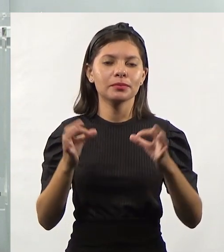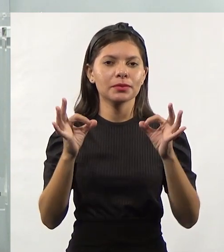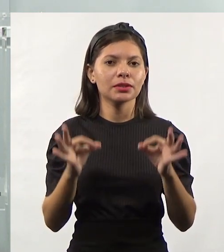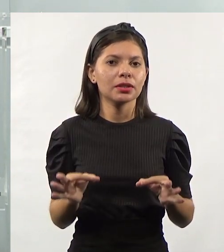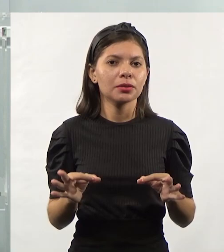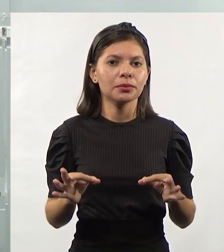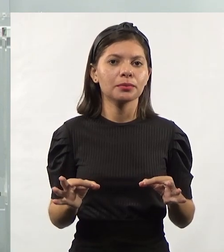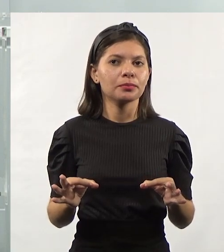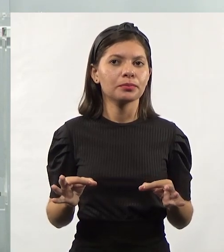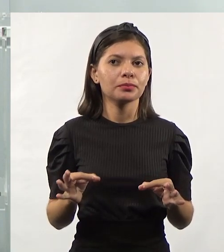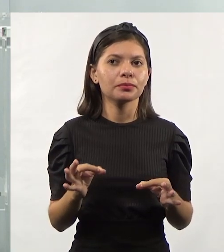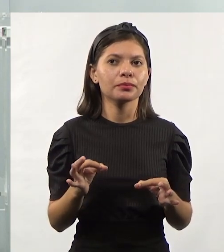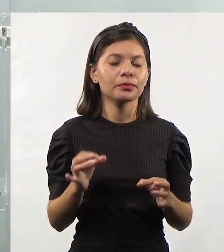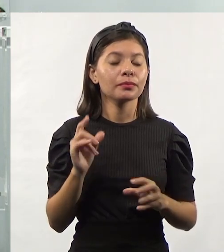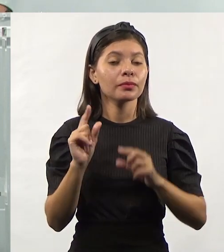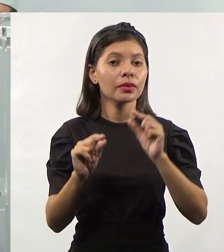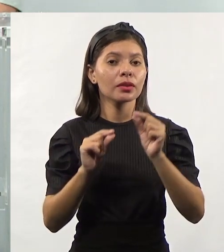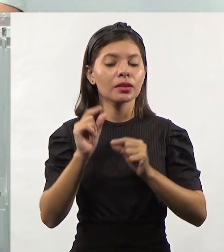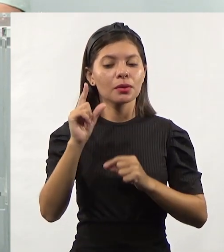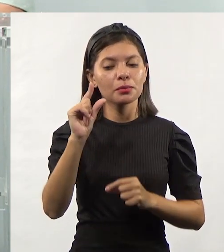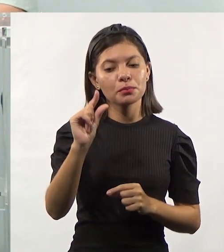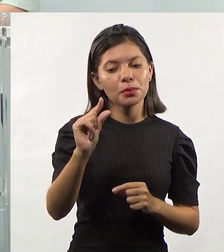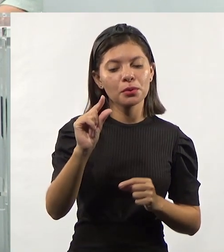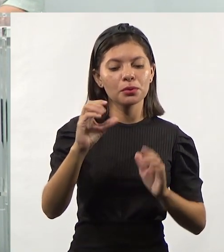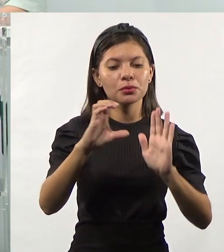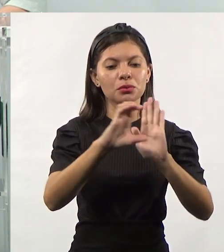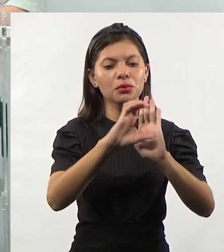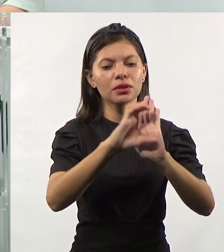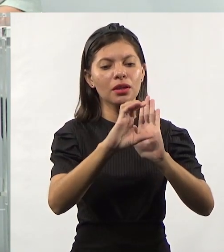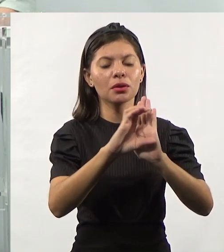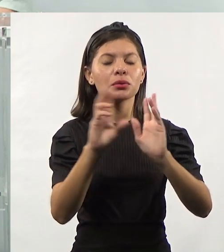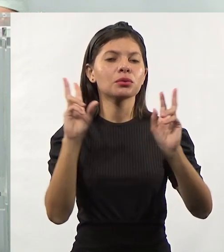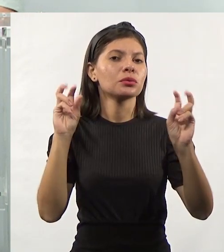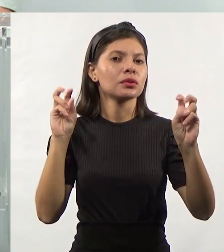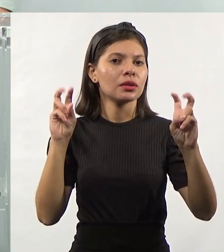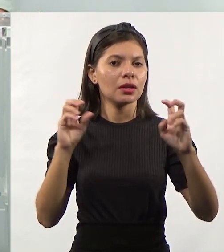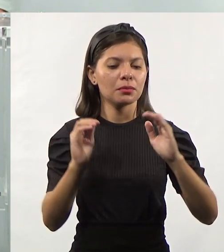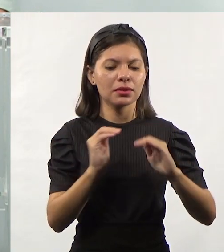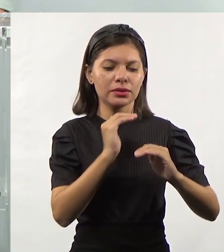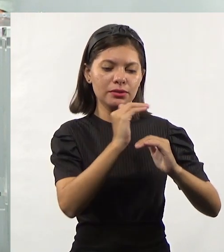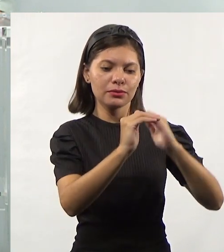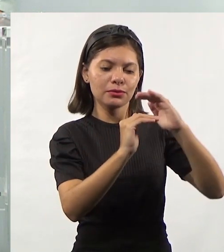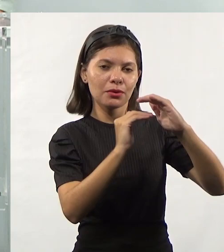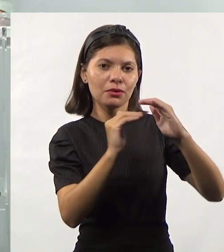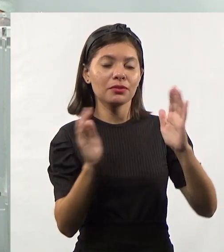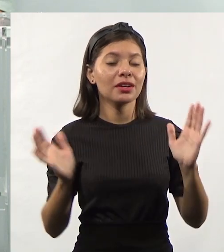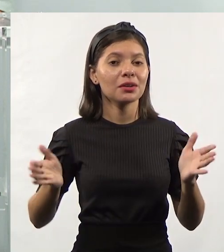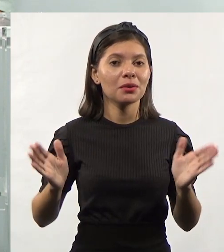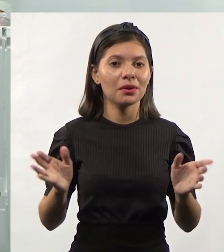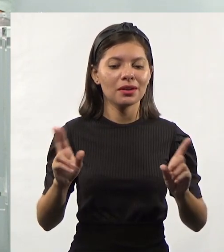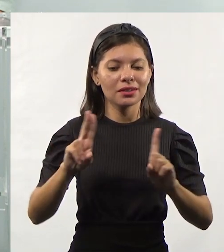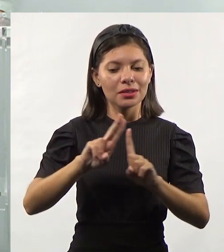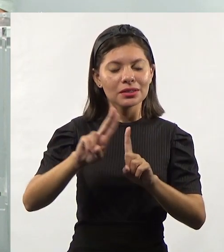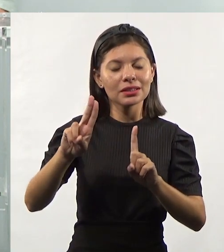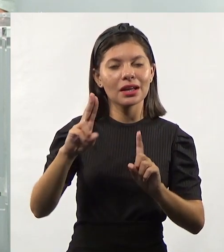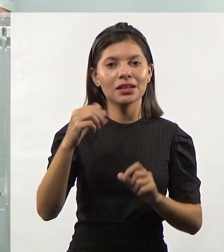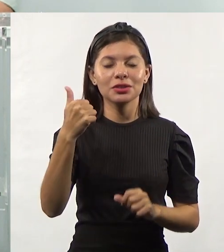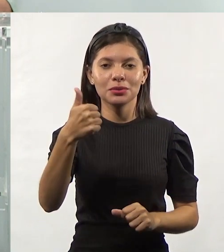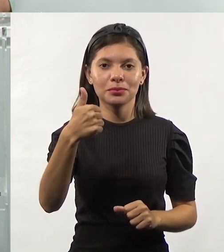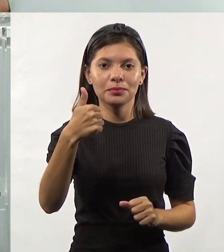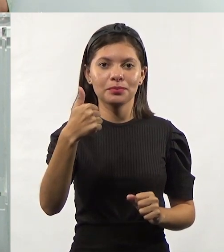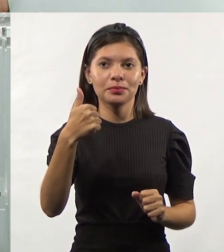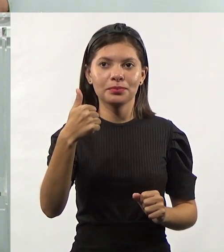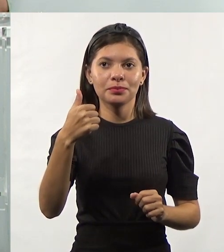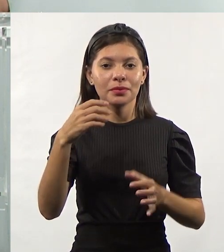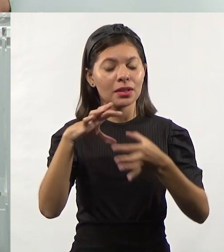tá certo? Isso também é um pouco do conteúdo que a gente desenvolve agora nessa unidade 1. Lembrando que